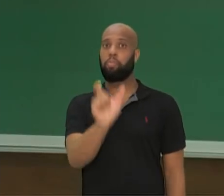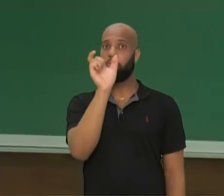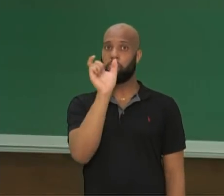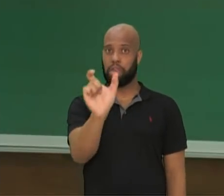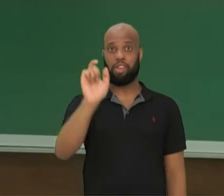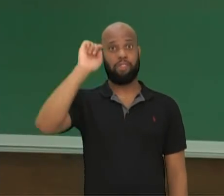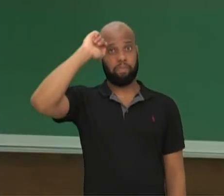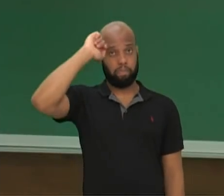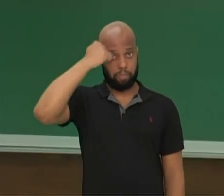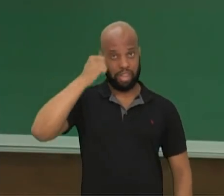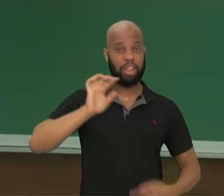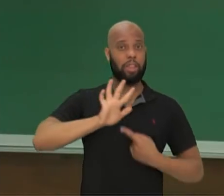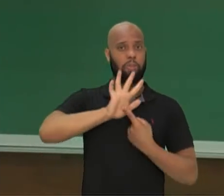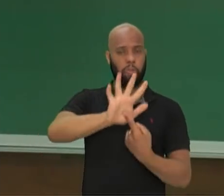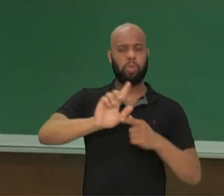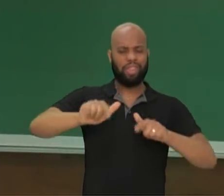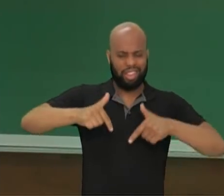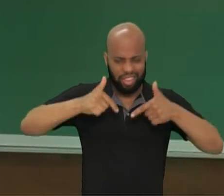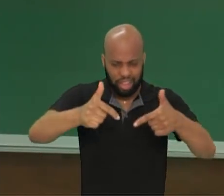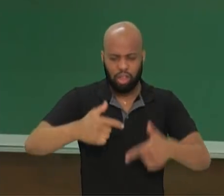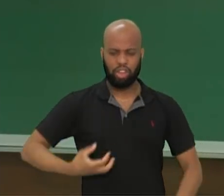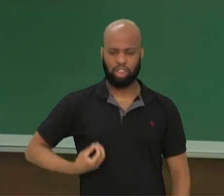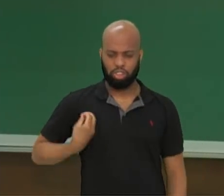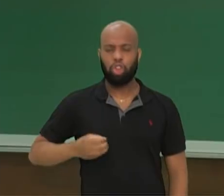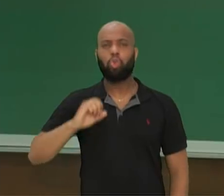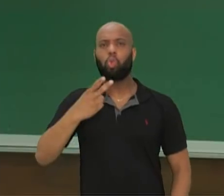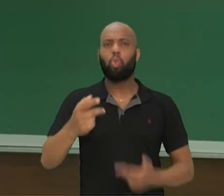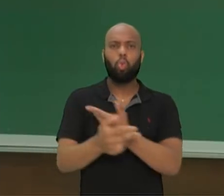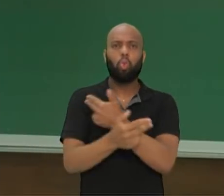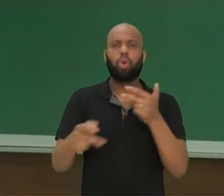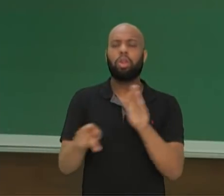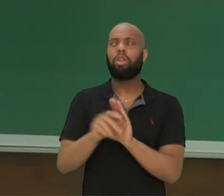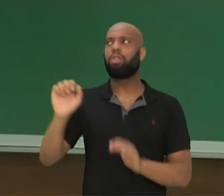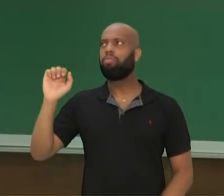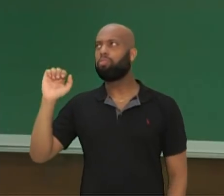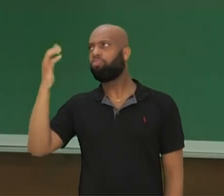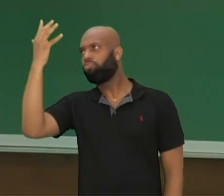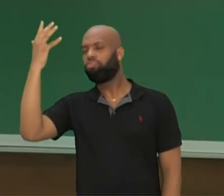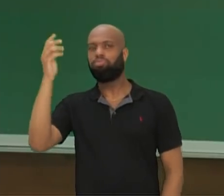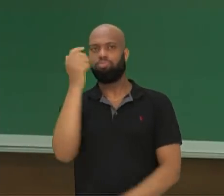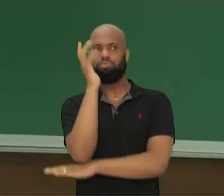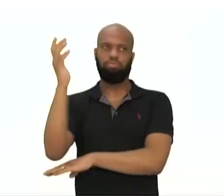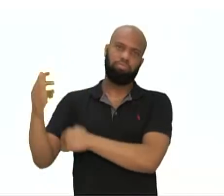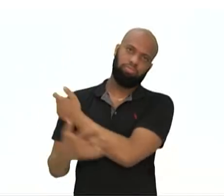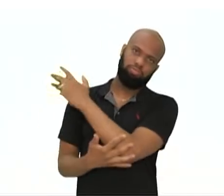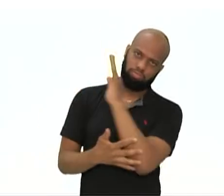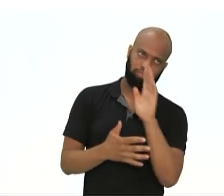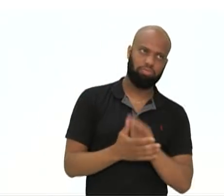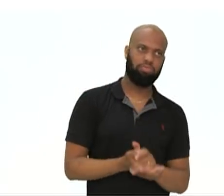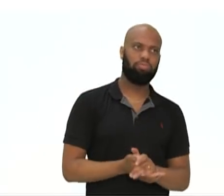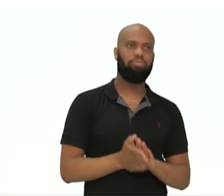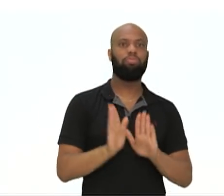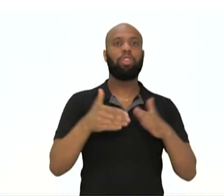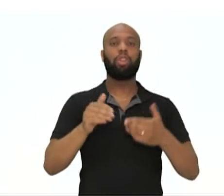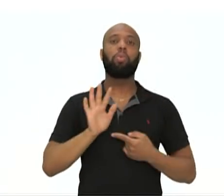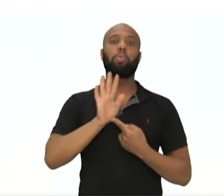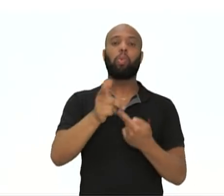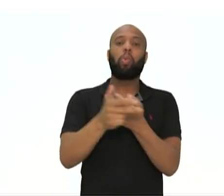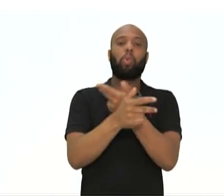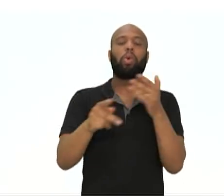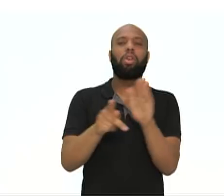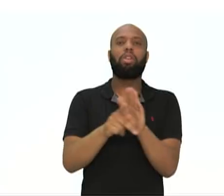destaque exprime uma ação, um estado ou um fenômeno da natureza? Vamos ver qual seria? Claro, exprime um fenômeno